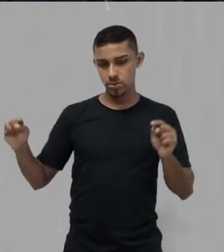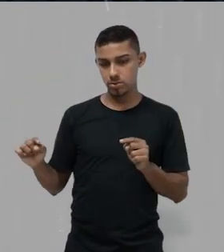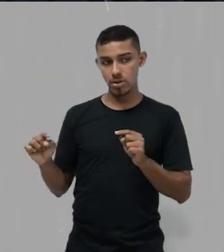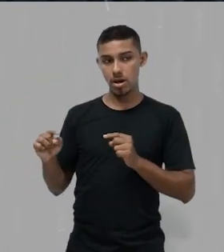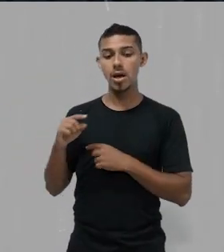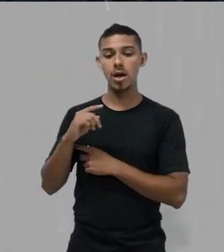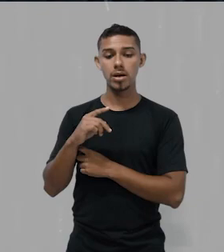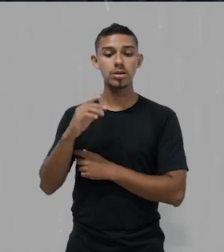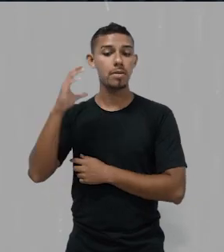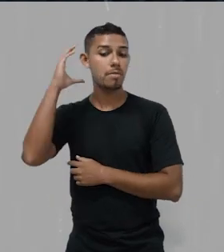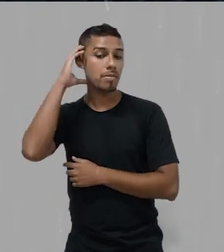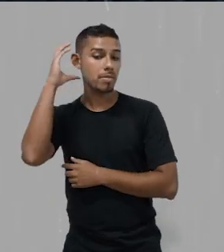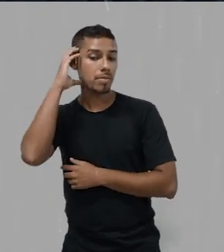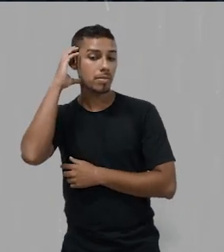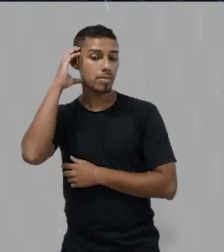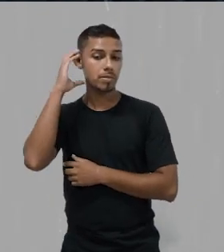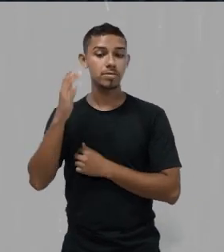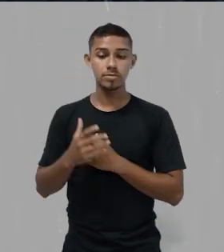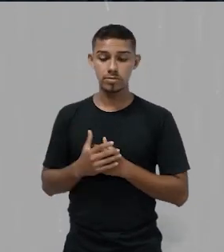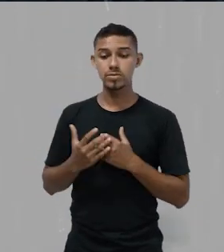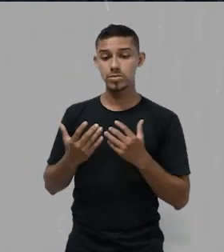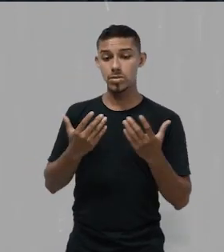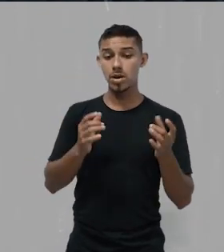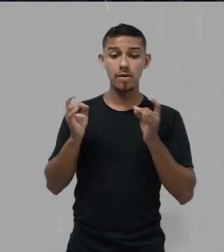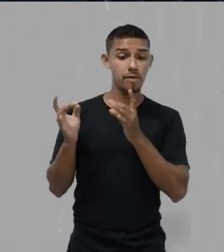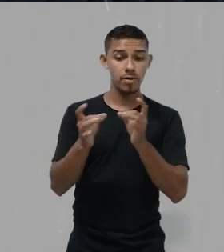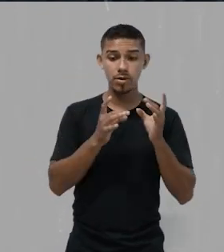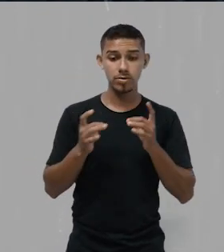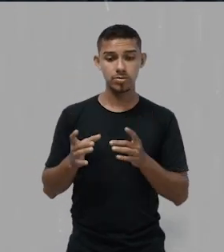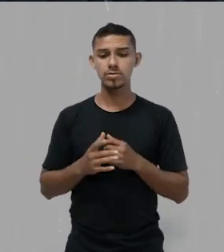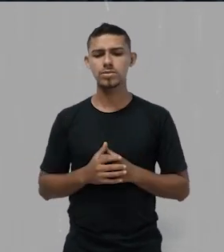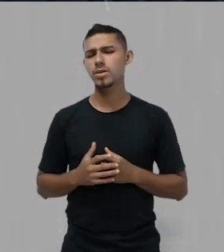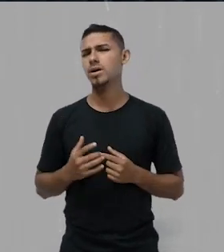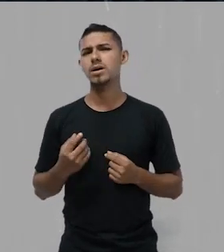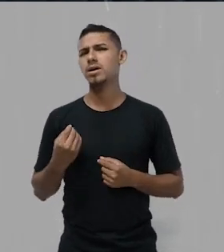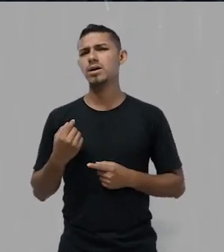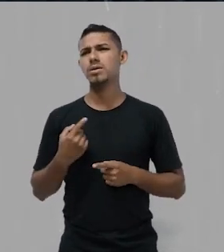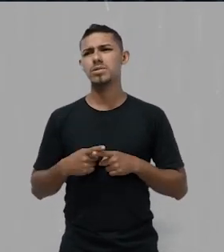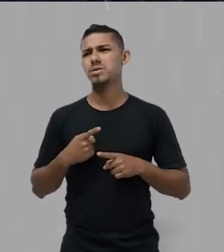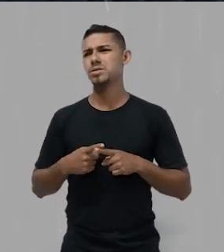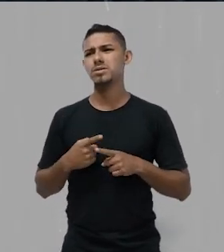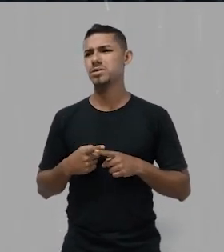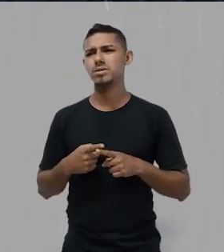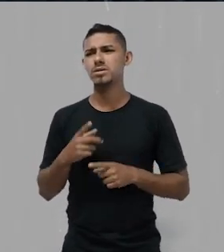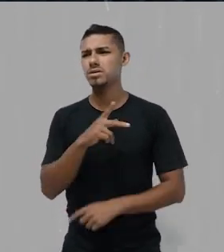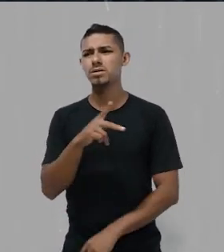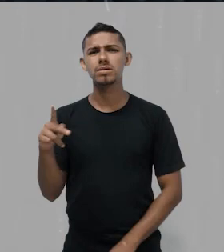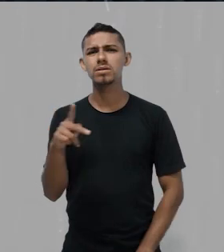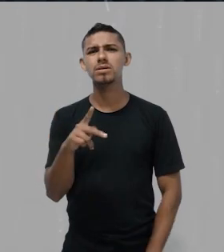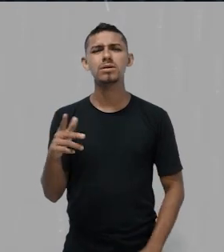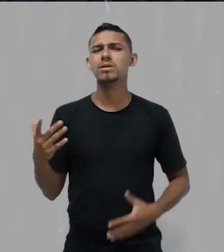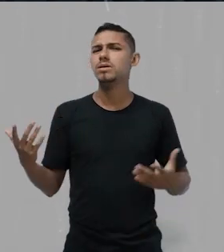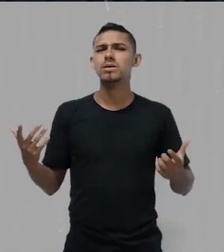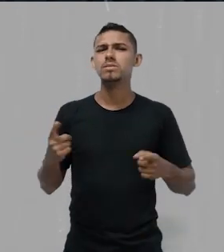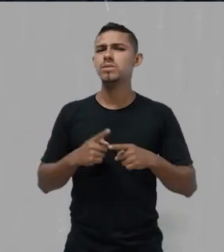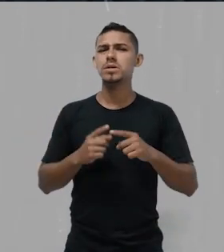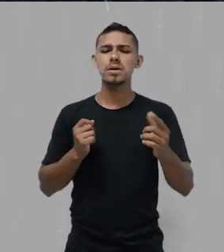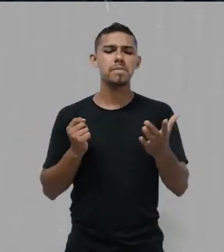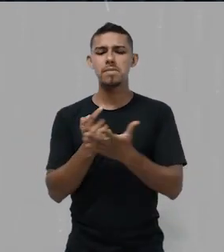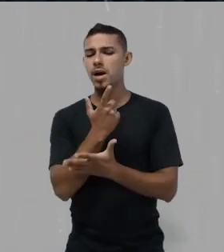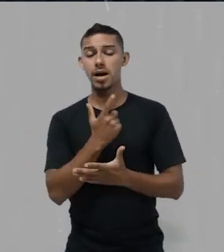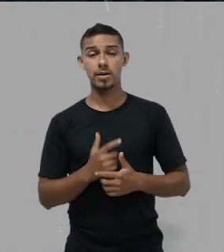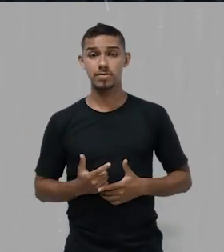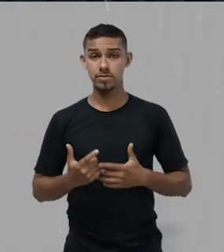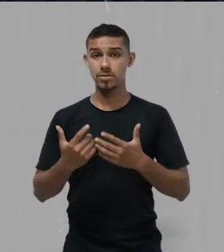outros artistas, que vão ser leiloados e vendidos. Professor, por que alguém paga um preço tão alto? Gente, arte,